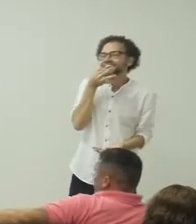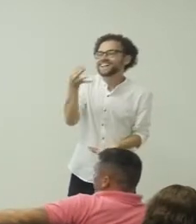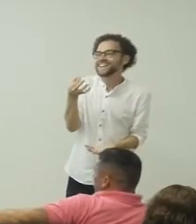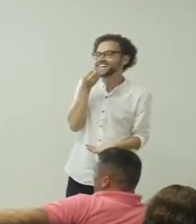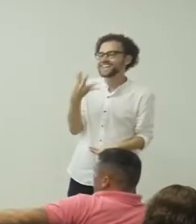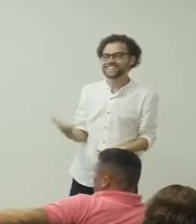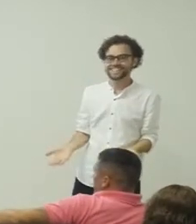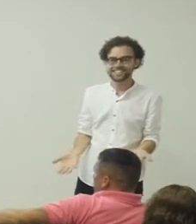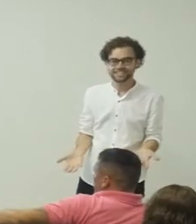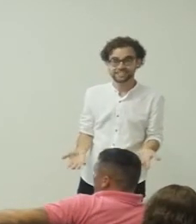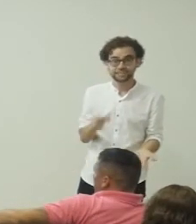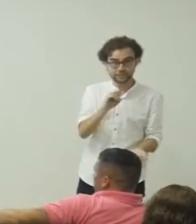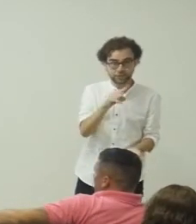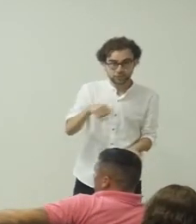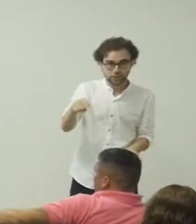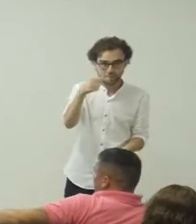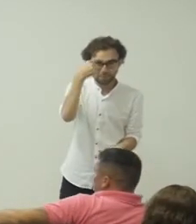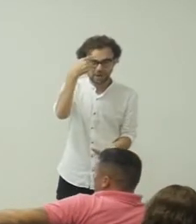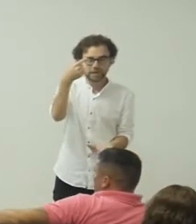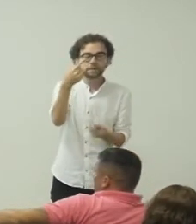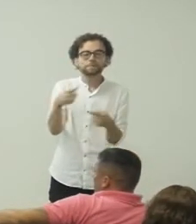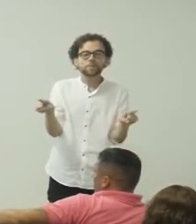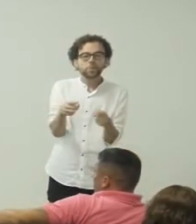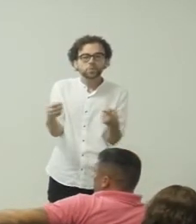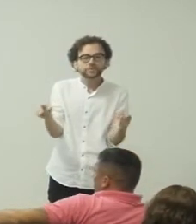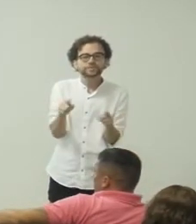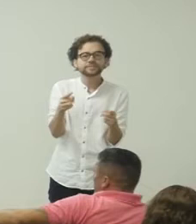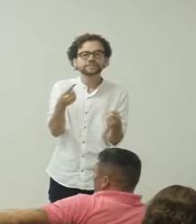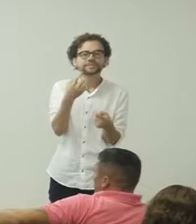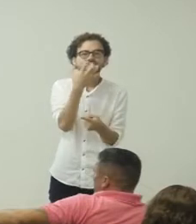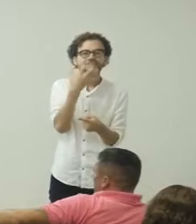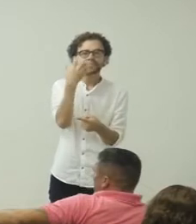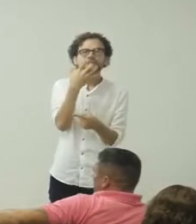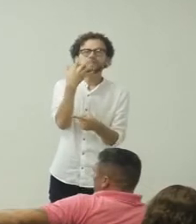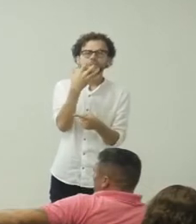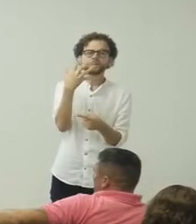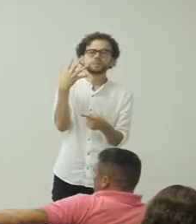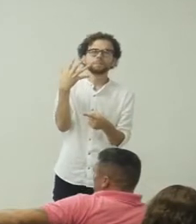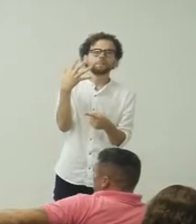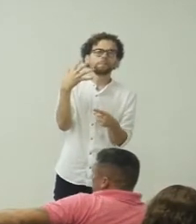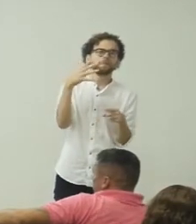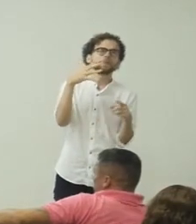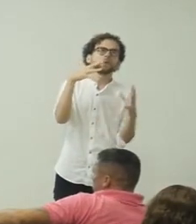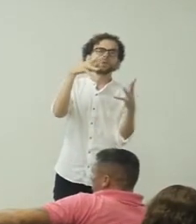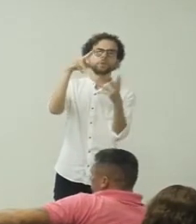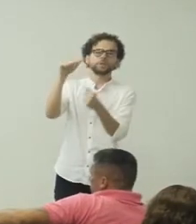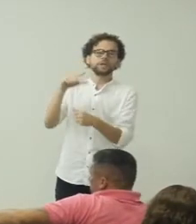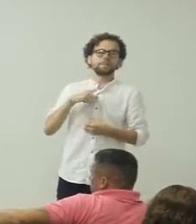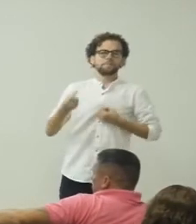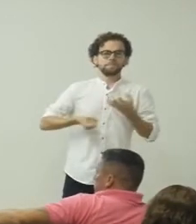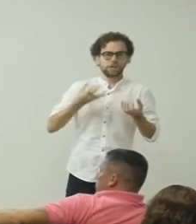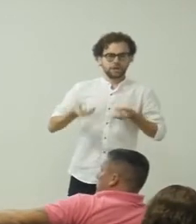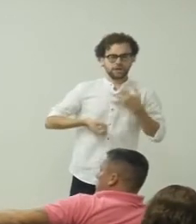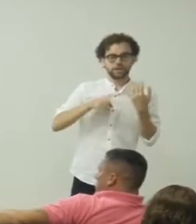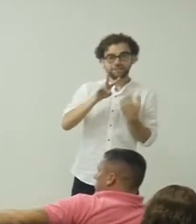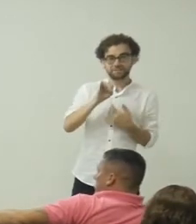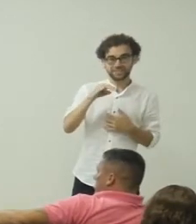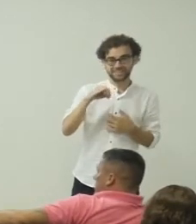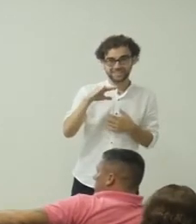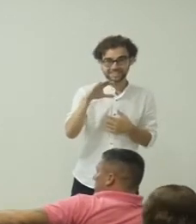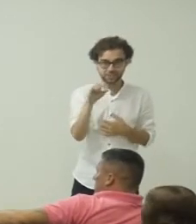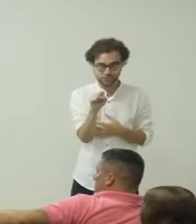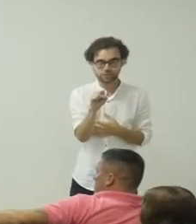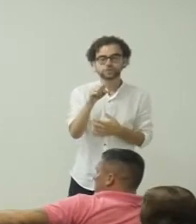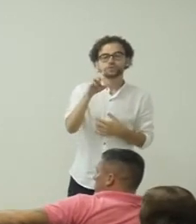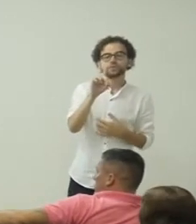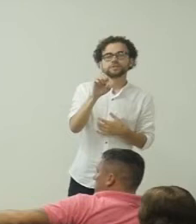mulher. Se a gente pegar um dos nossos músicos mais conhecidos, inclusive internacionalmente, né, o nosso grande poeta Vinícius de Moraes, a